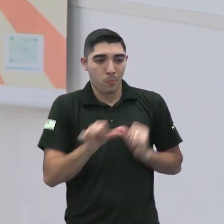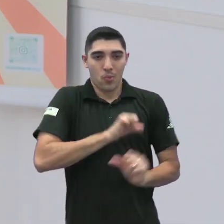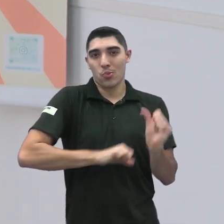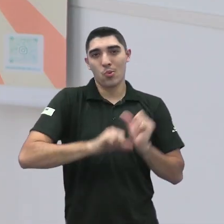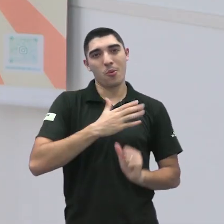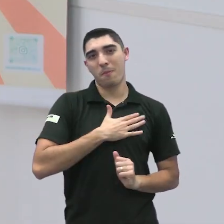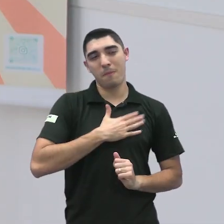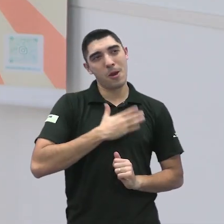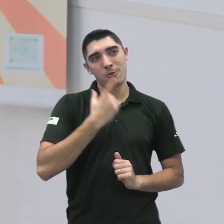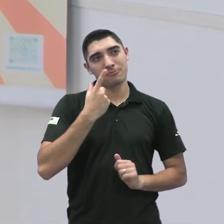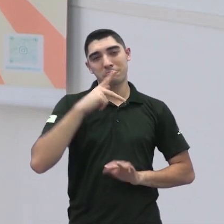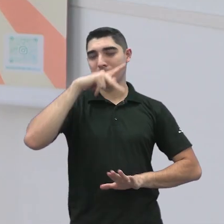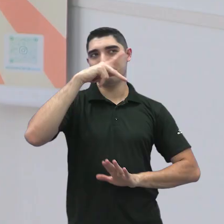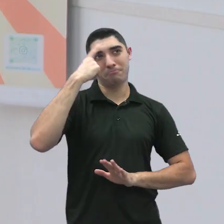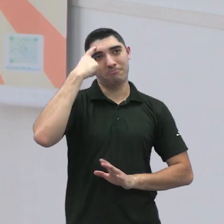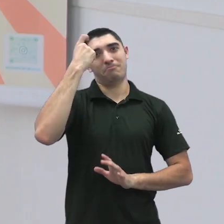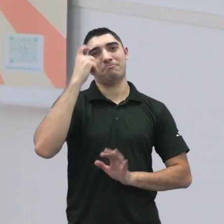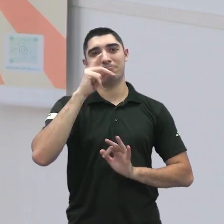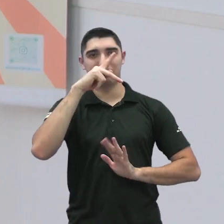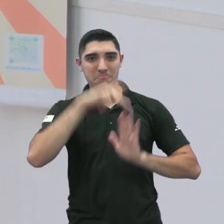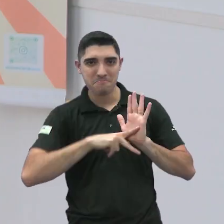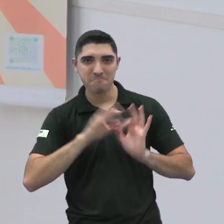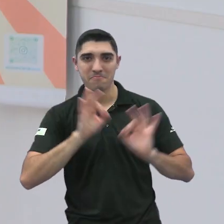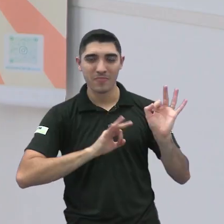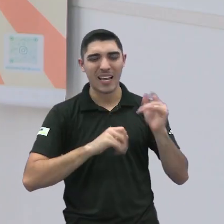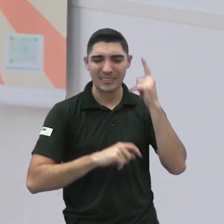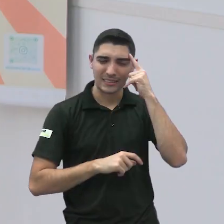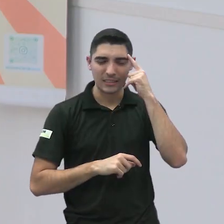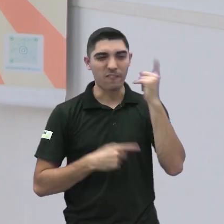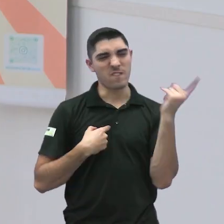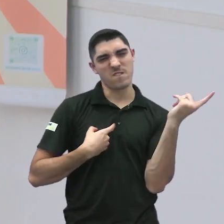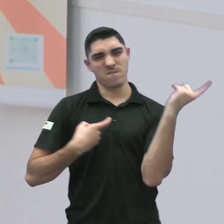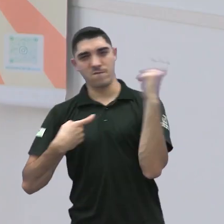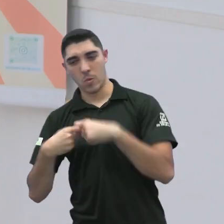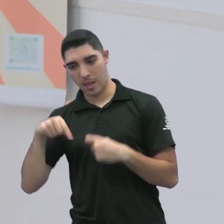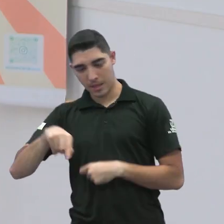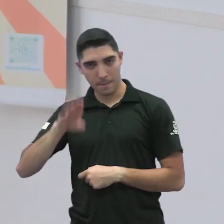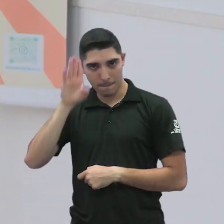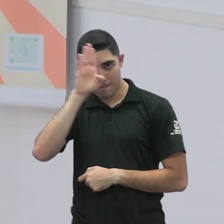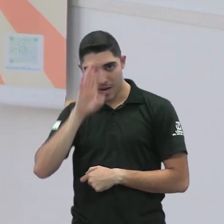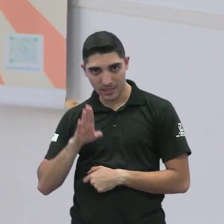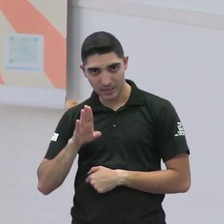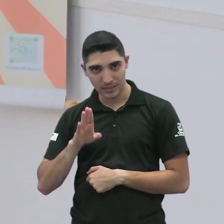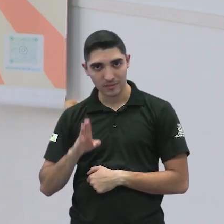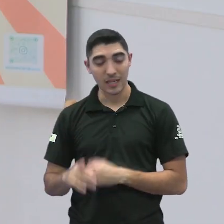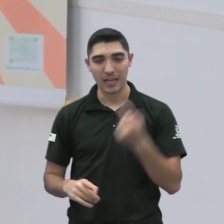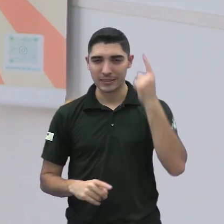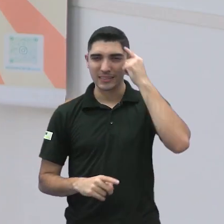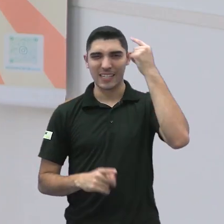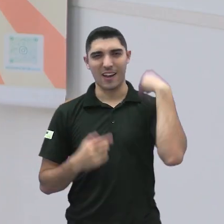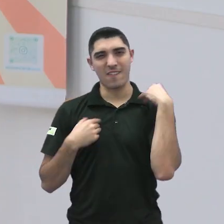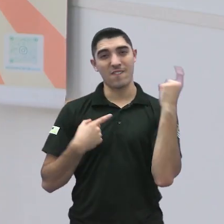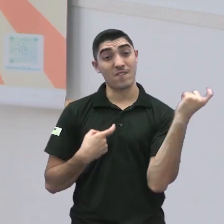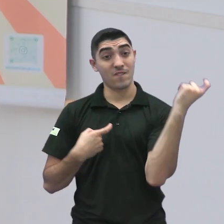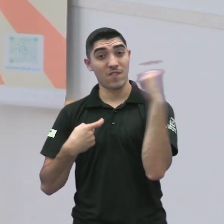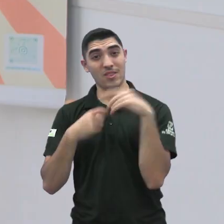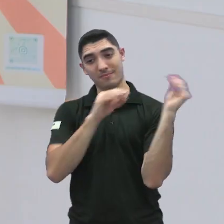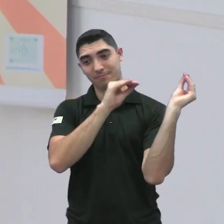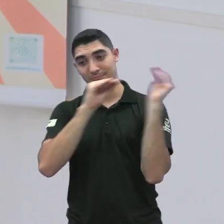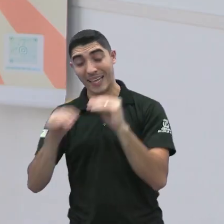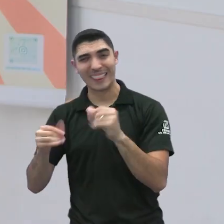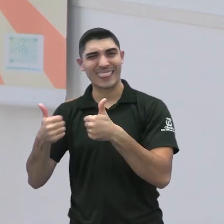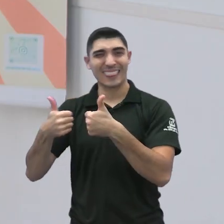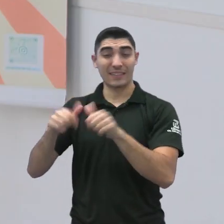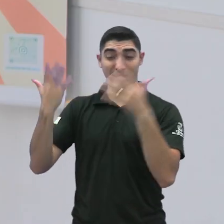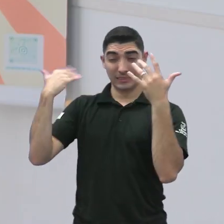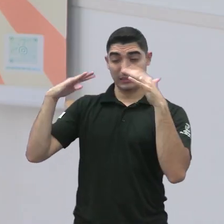mudou totalmente todos os meus planos, né? Mas quando a gente resolveu voltar para cá, nós resolvemos voltar bem na época